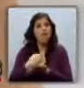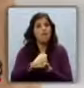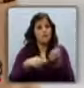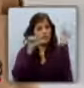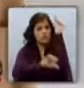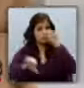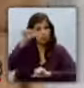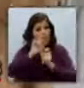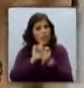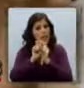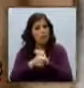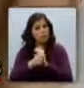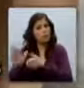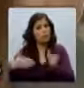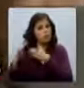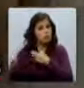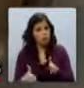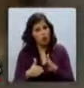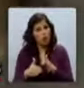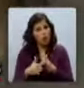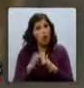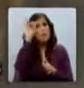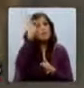para que adaptem as linhas de produção às doses recomendadas